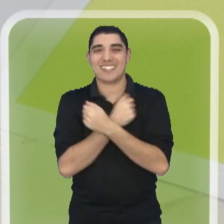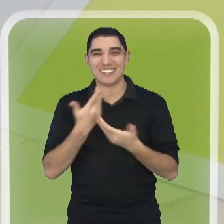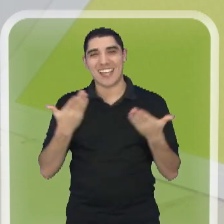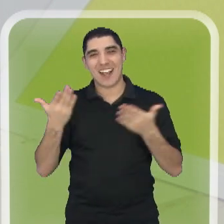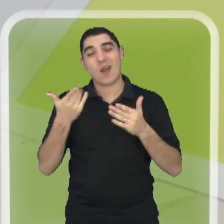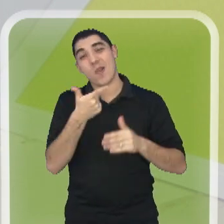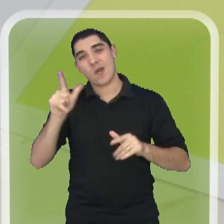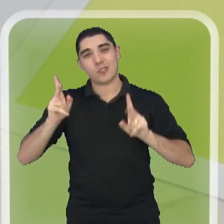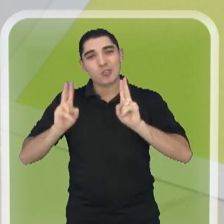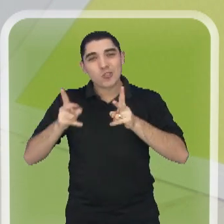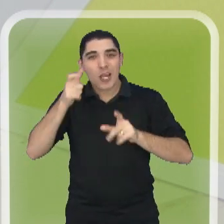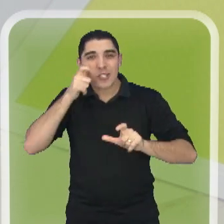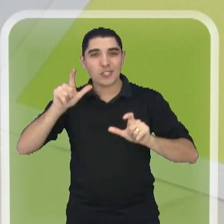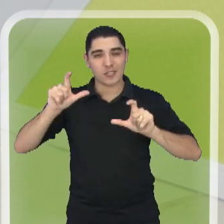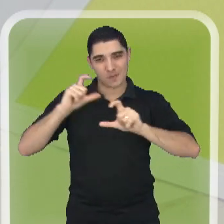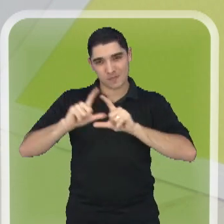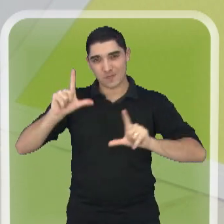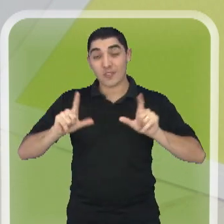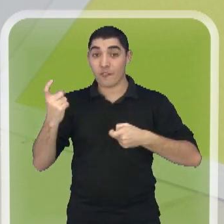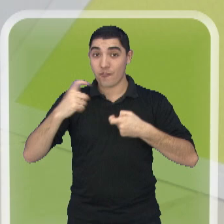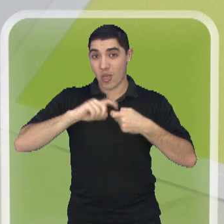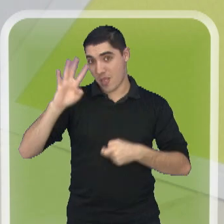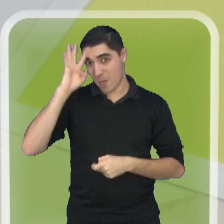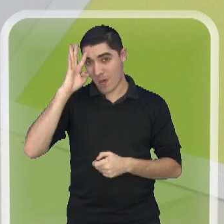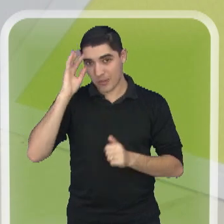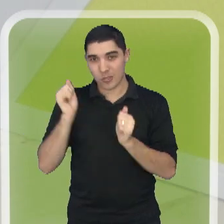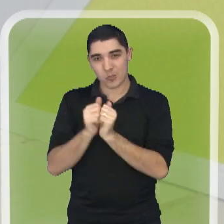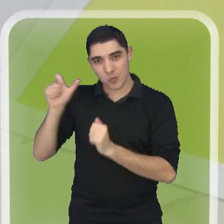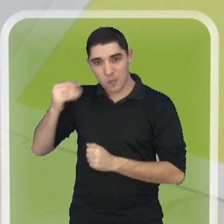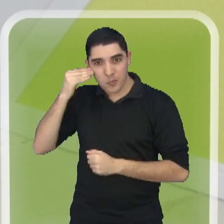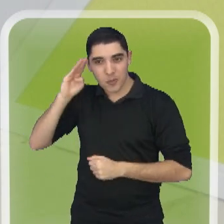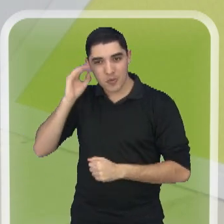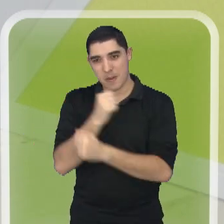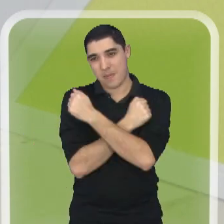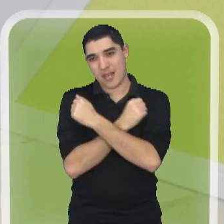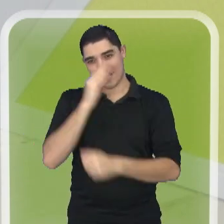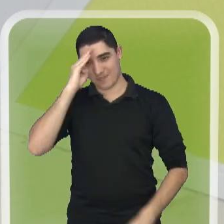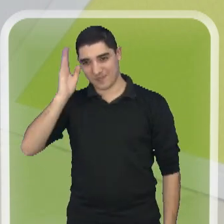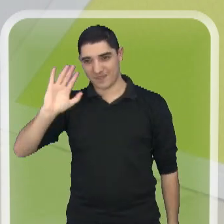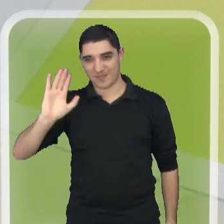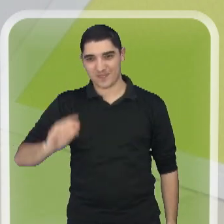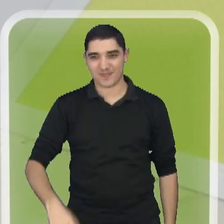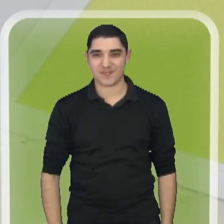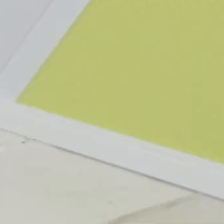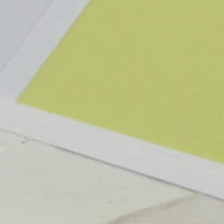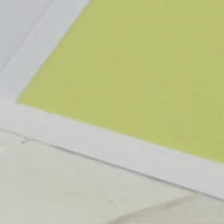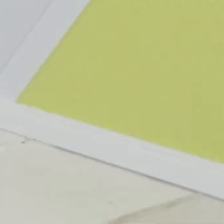agora com a programação da TV Câmara. Eu volto na quarta, Brunão também. Grande abraço, até lá. Tchau, tchau.